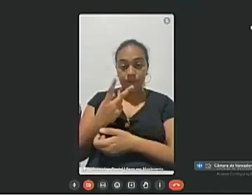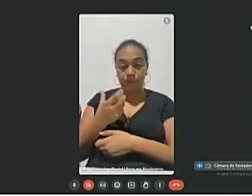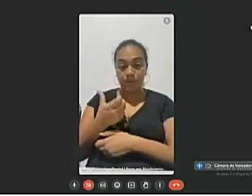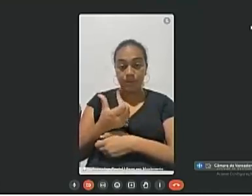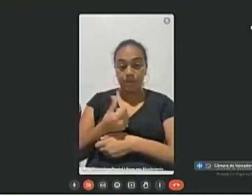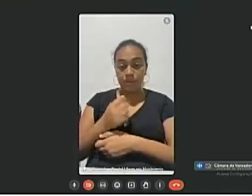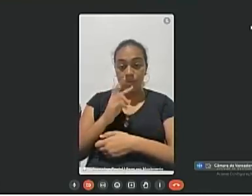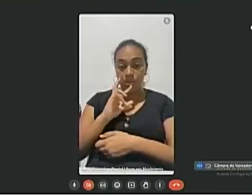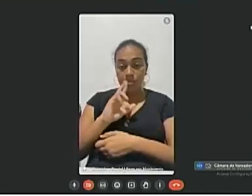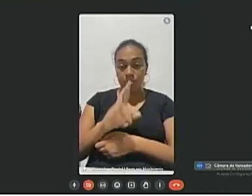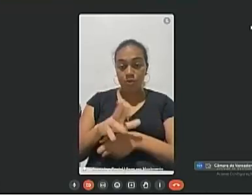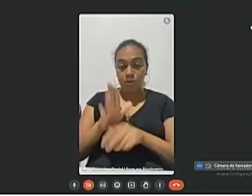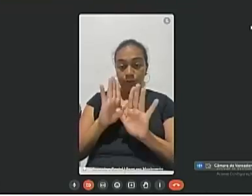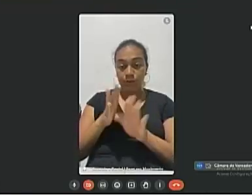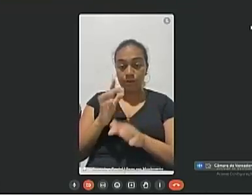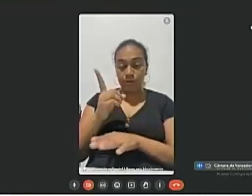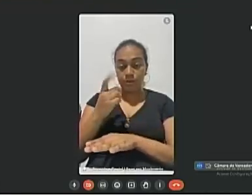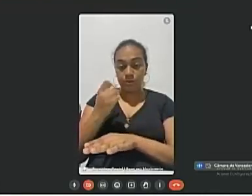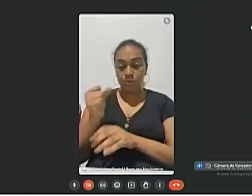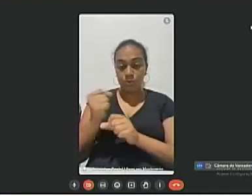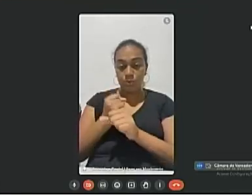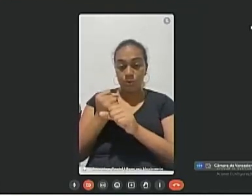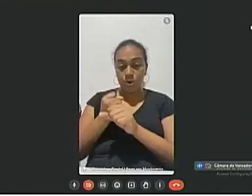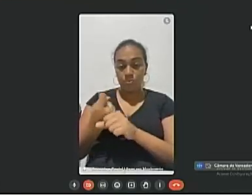há 18 anos atrás, né? Esse